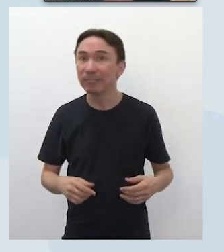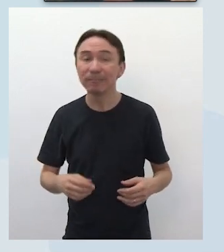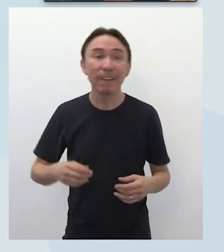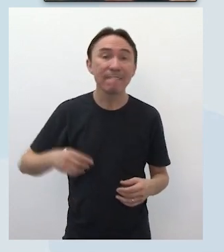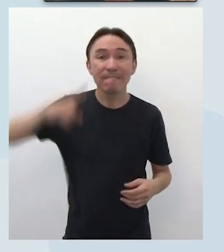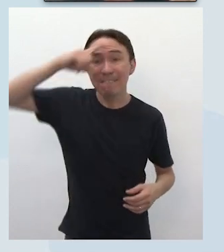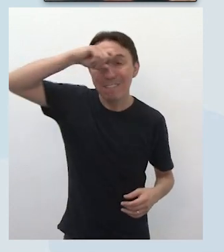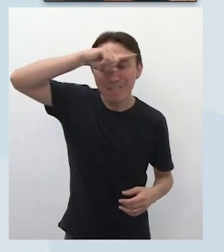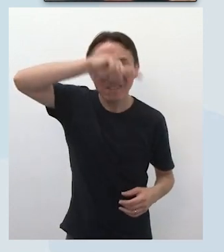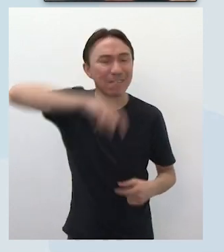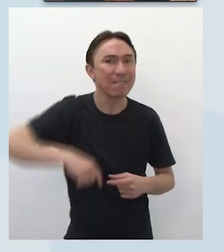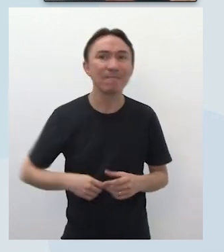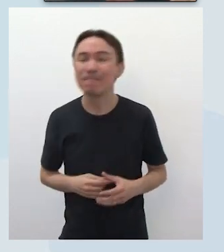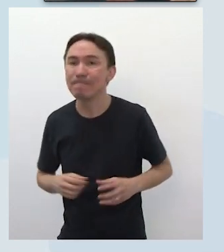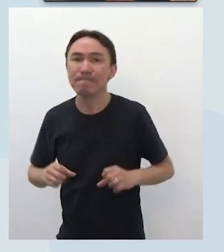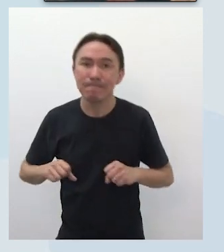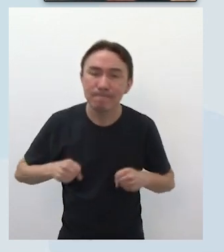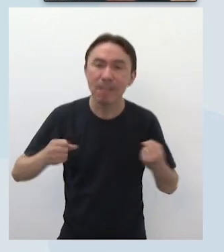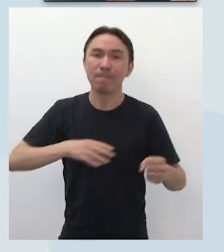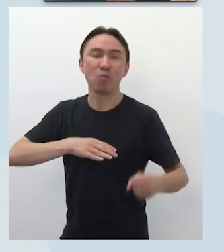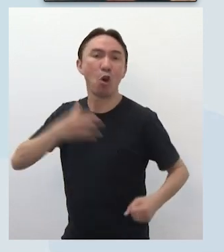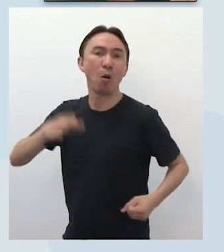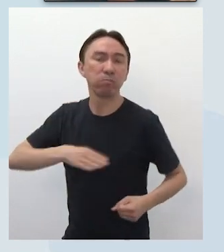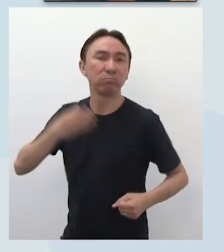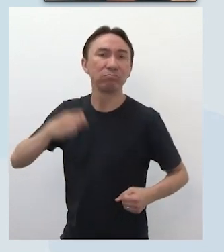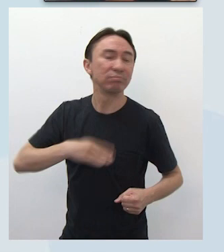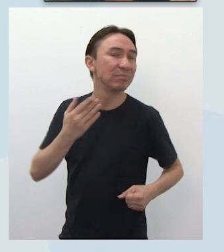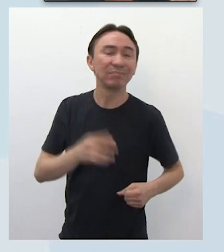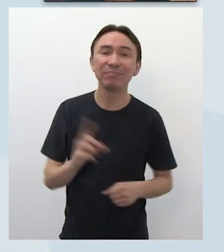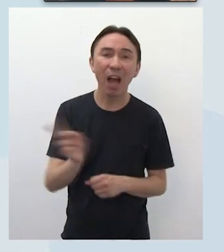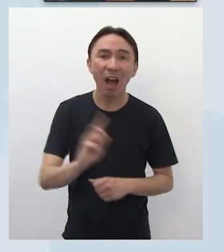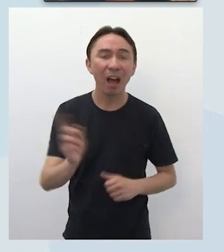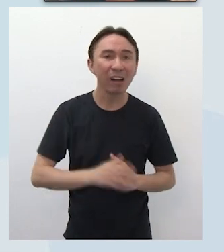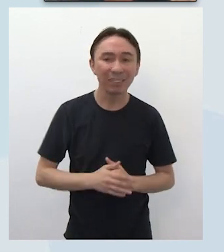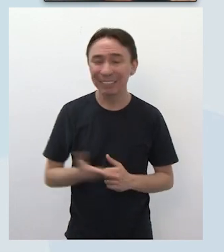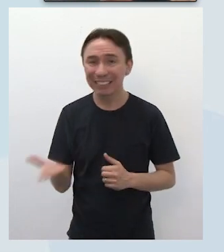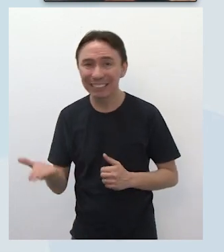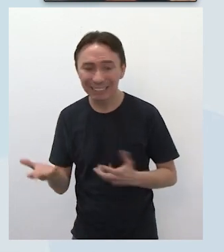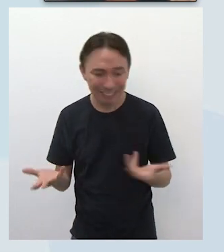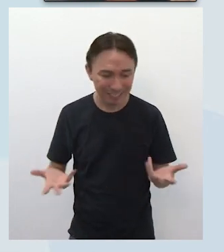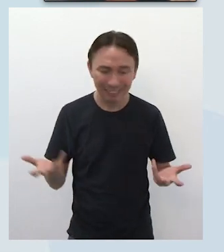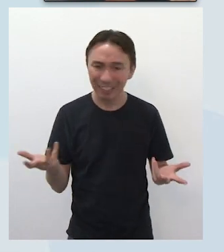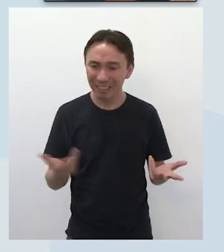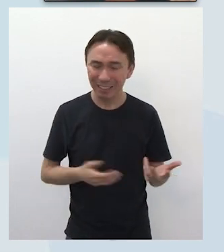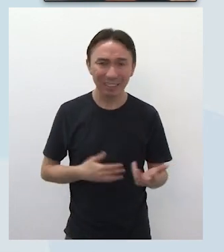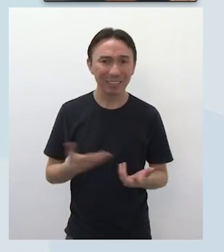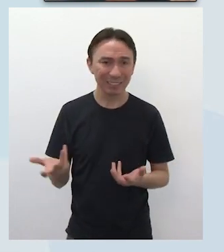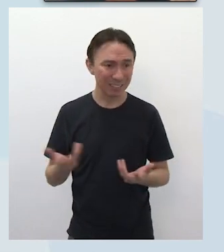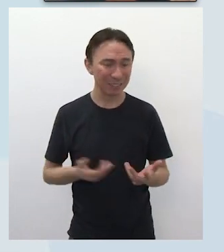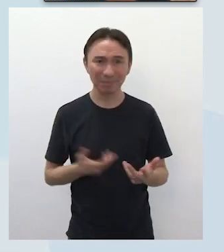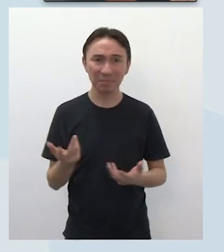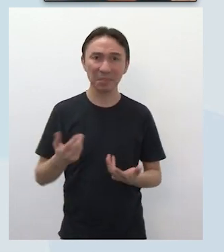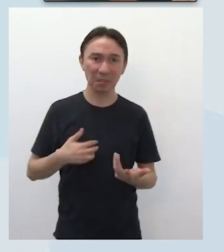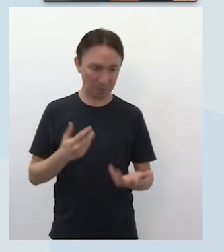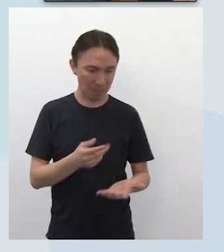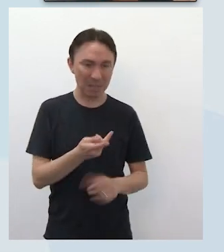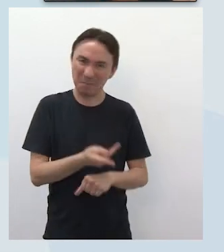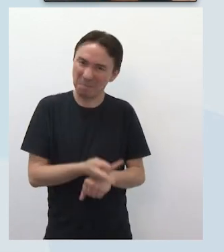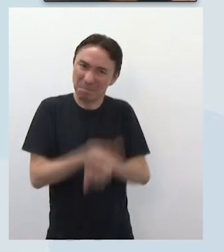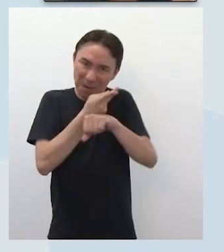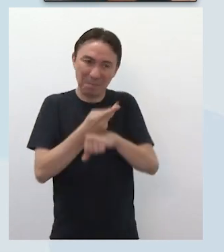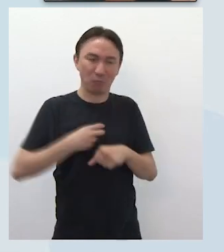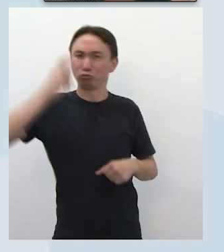Então, dificilmente vai se desafiar em coisas que sejam mais complexas, porque eu não quero perder o troféu do inteligente.